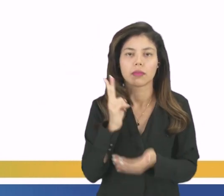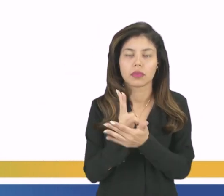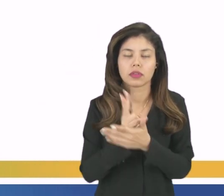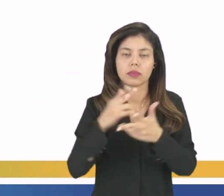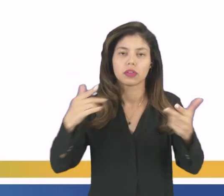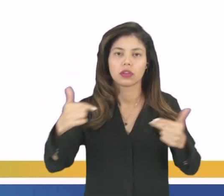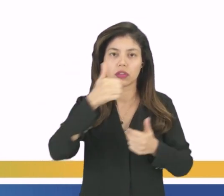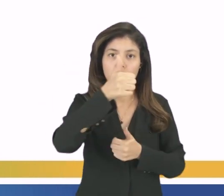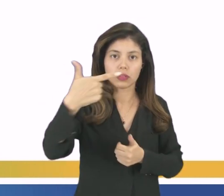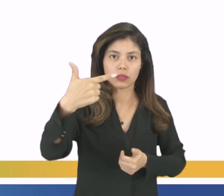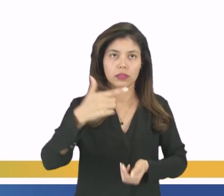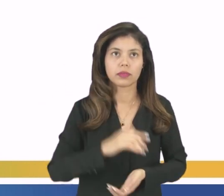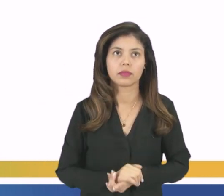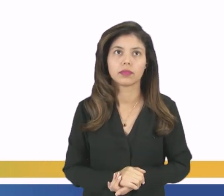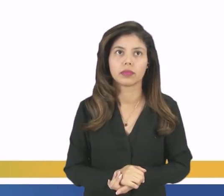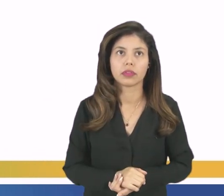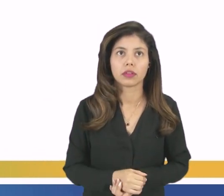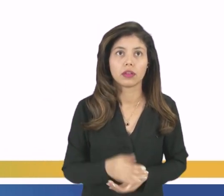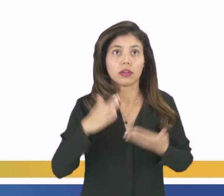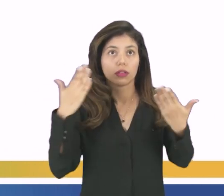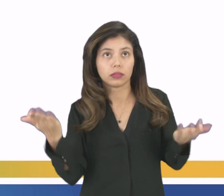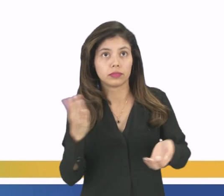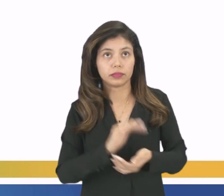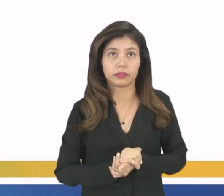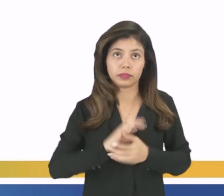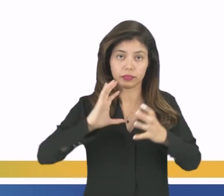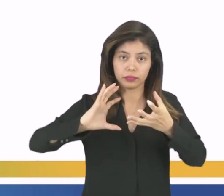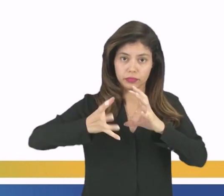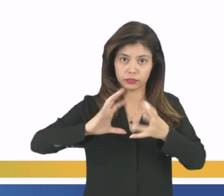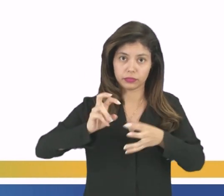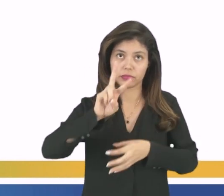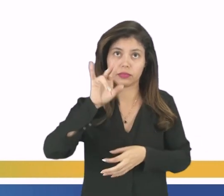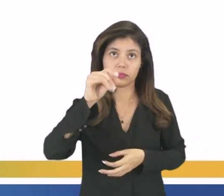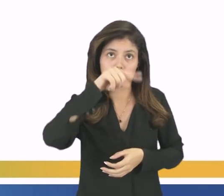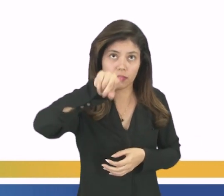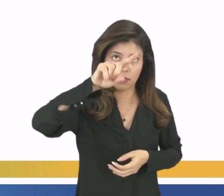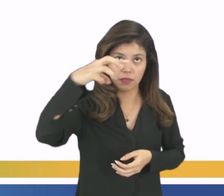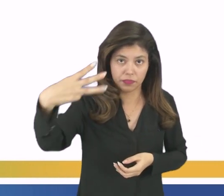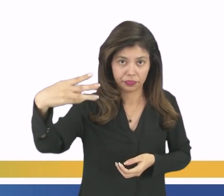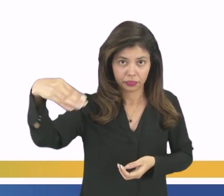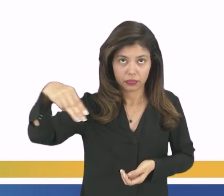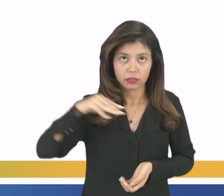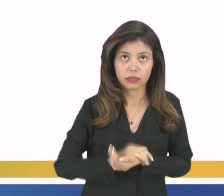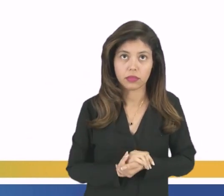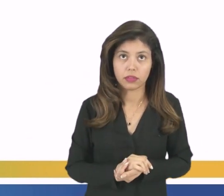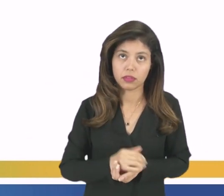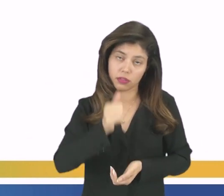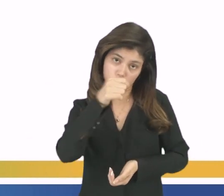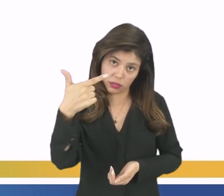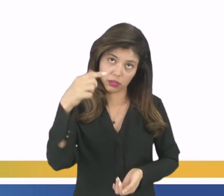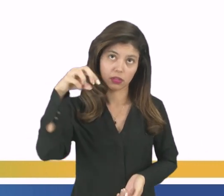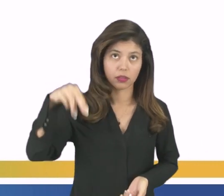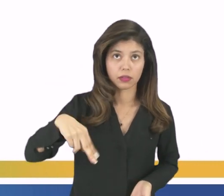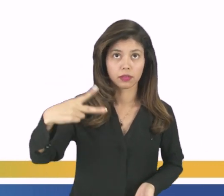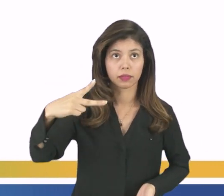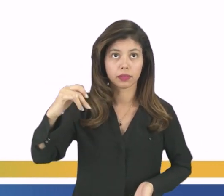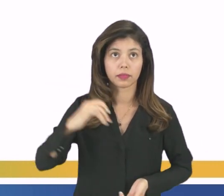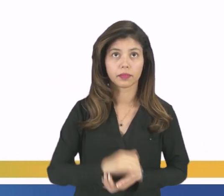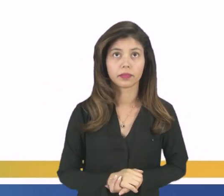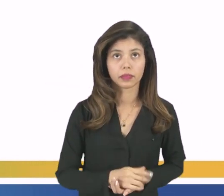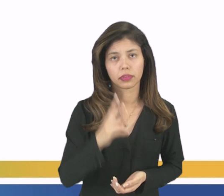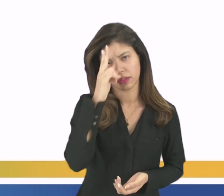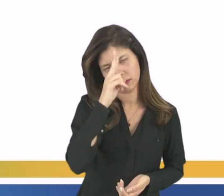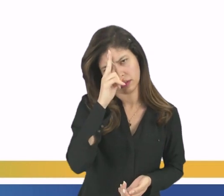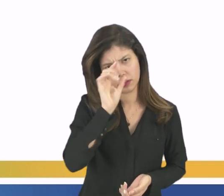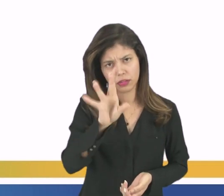o quê? 12π. Logo, a área da esfera de raio raiz de 3 é de 12π. Lembrando que